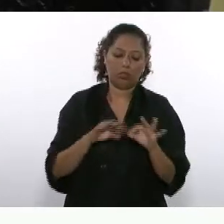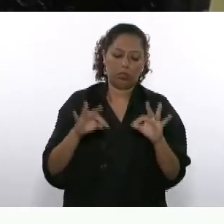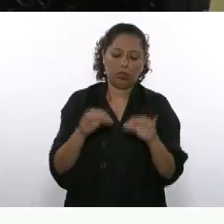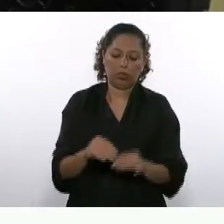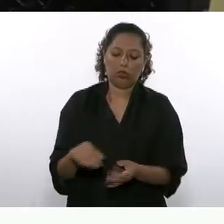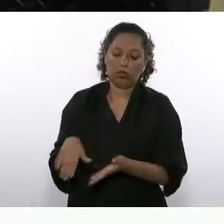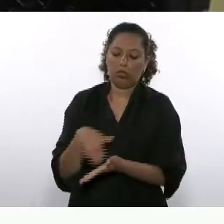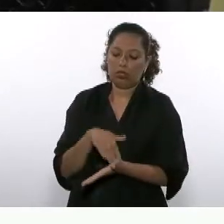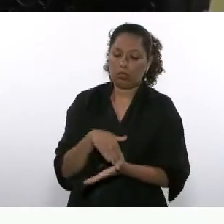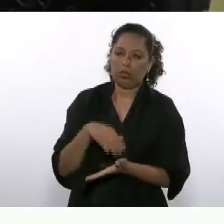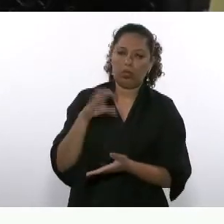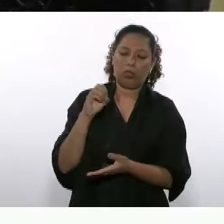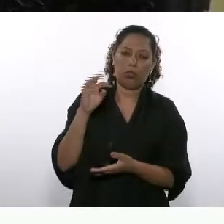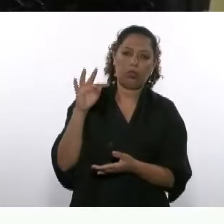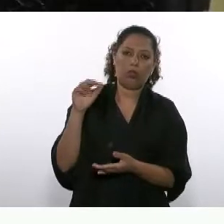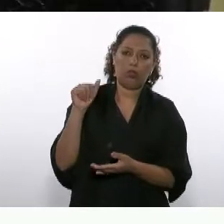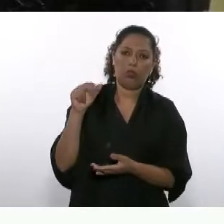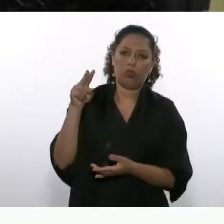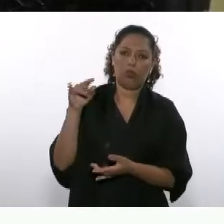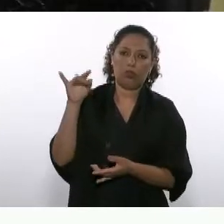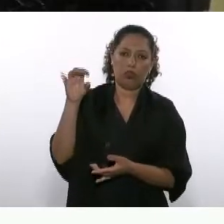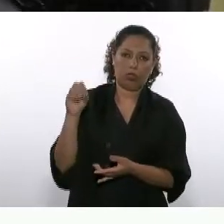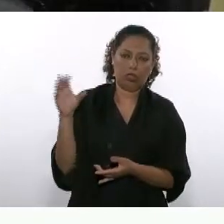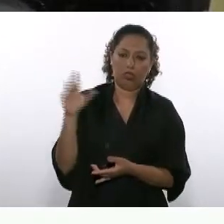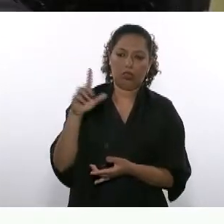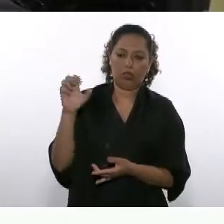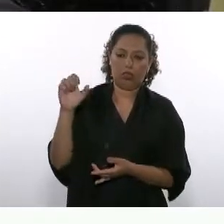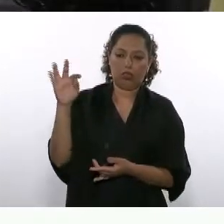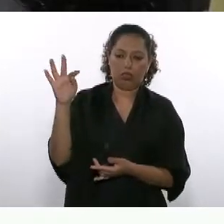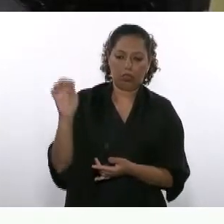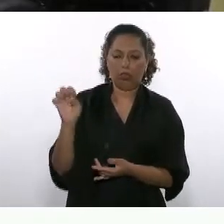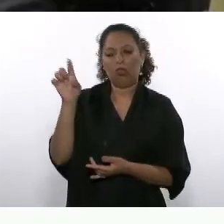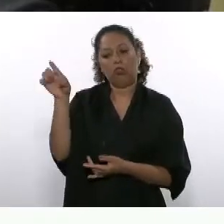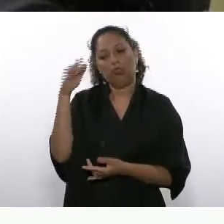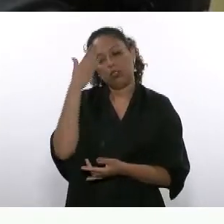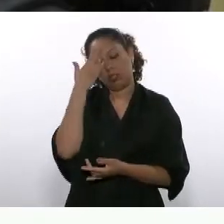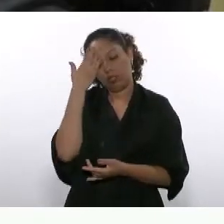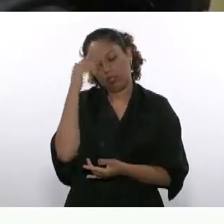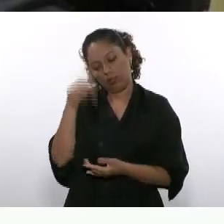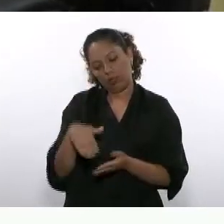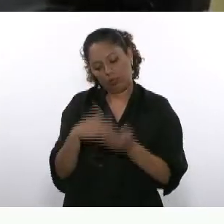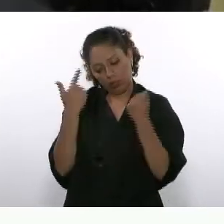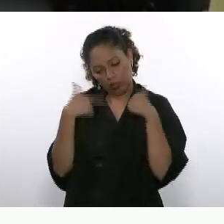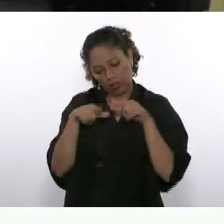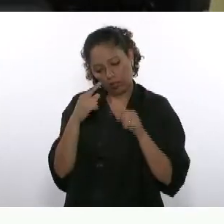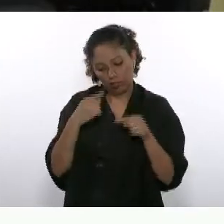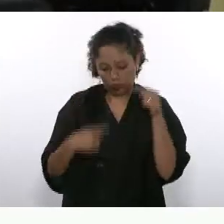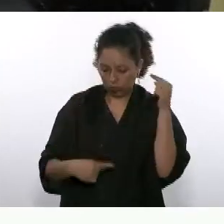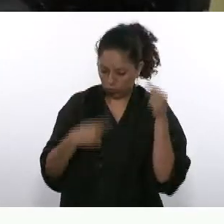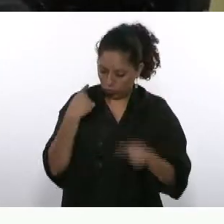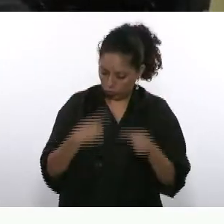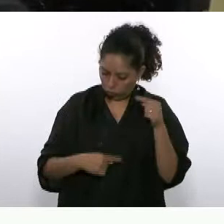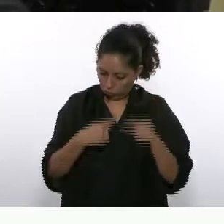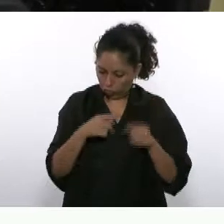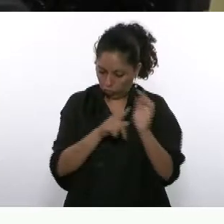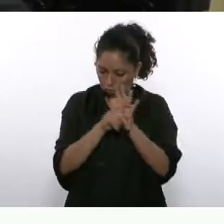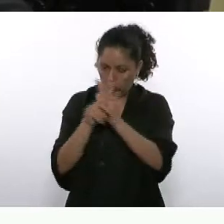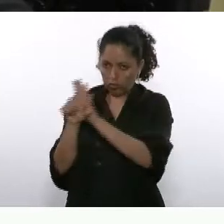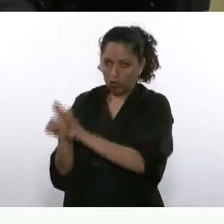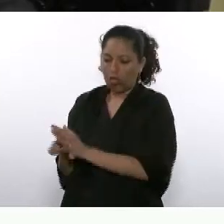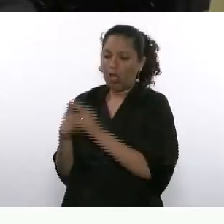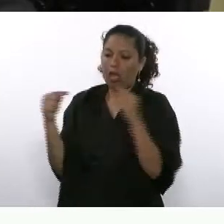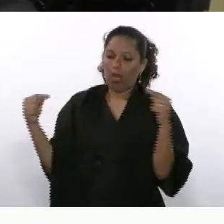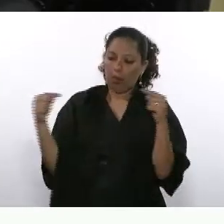Otávio Leite, e que saiba que essa casa tem discutido algumas matérias relacionadas